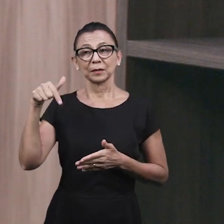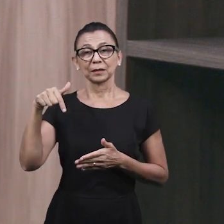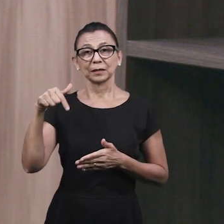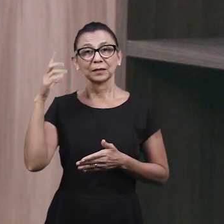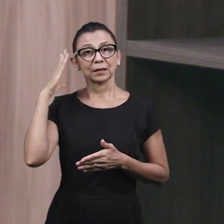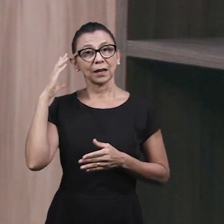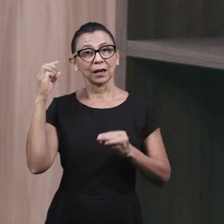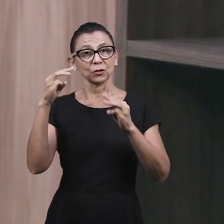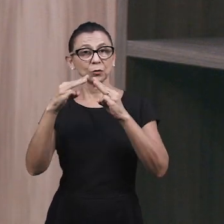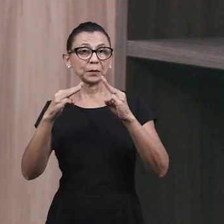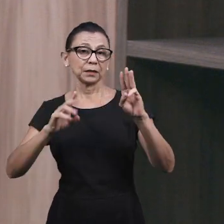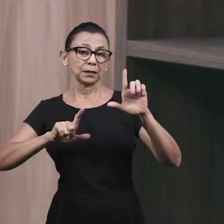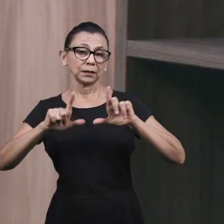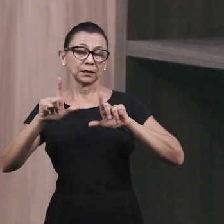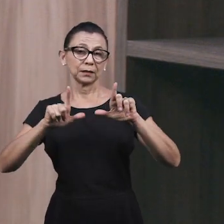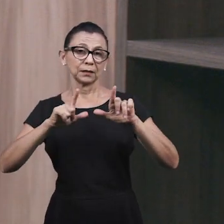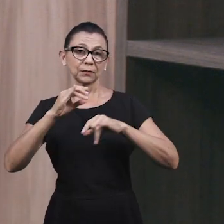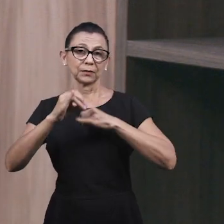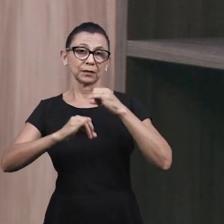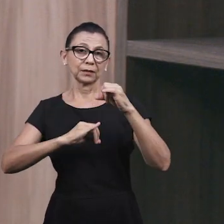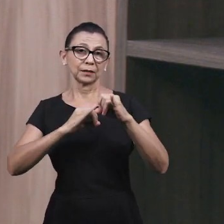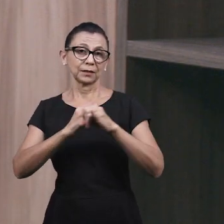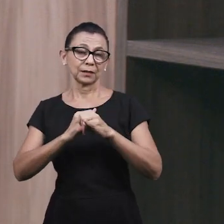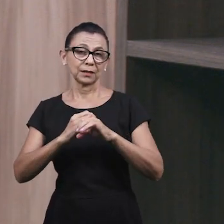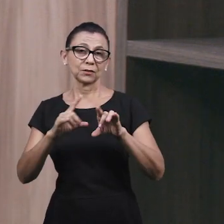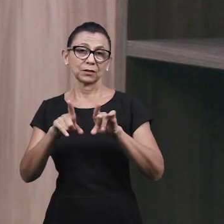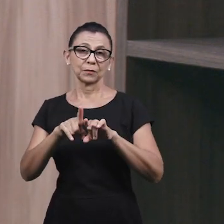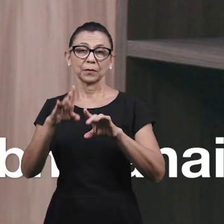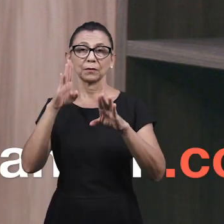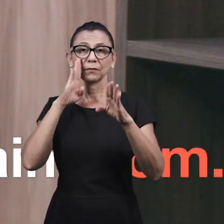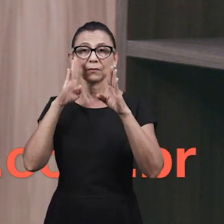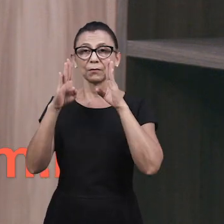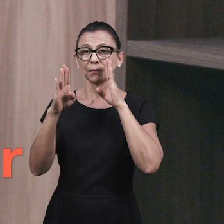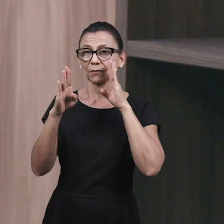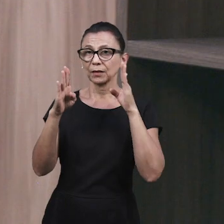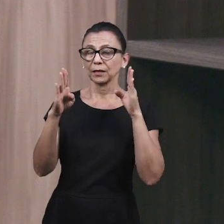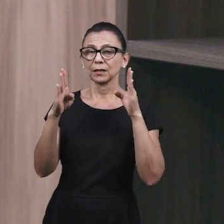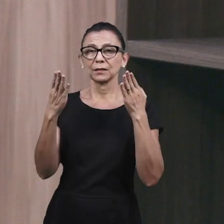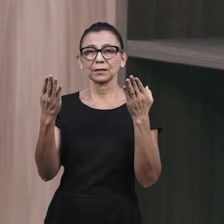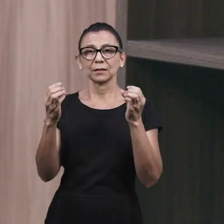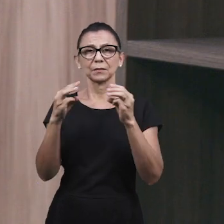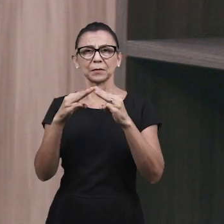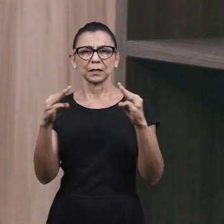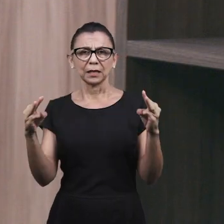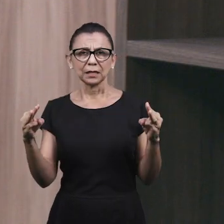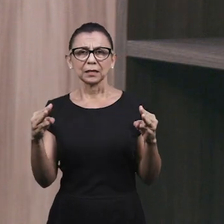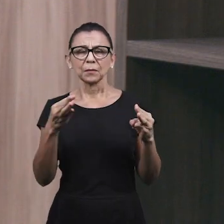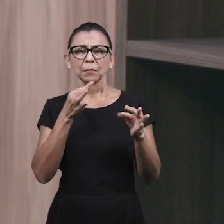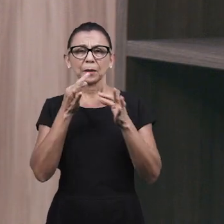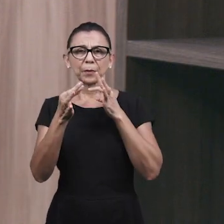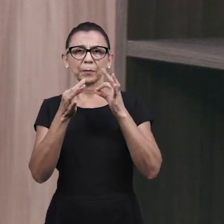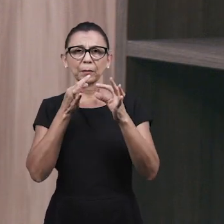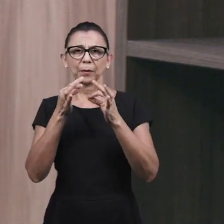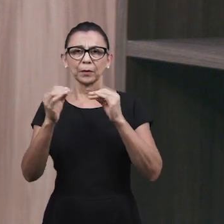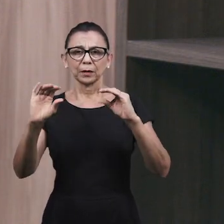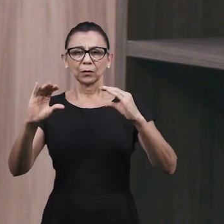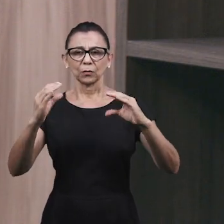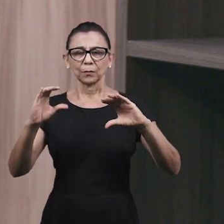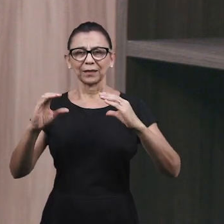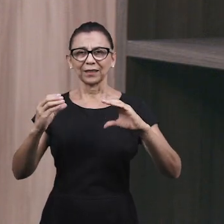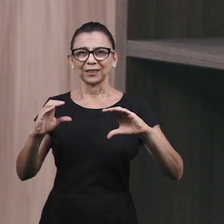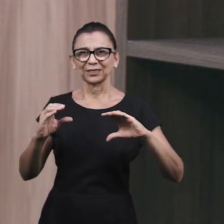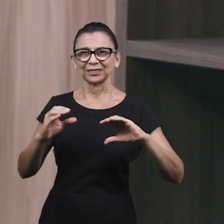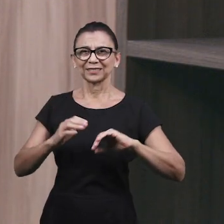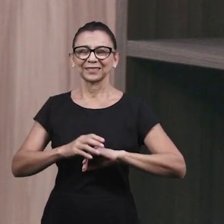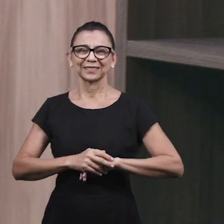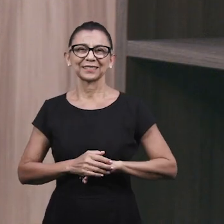nos ouvindo, na TV Web Manaim também, pelo Facebook da Rádio Manaim, onde você pode colocar o seu comentário, e no canal da Igreja